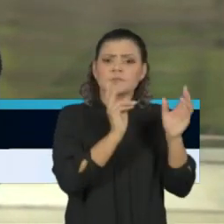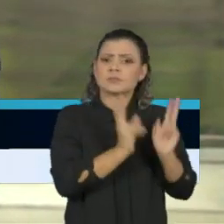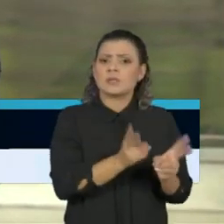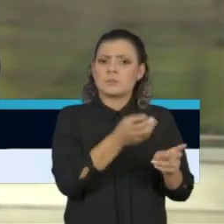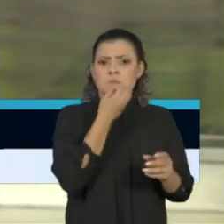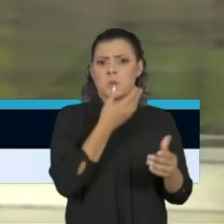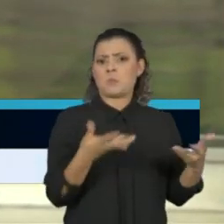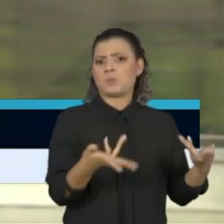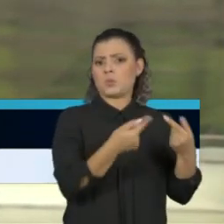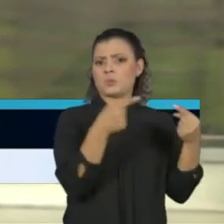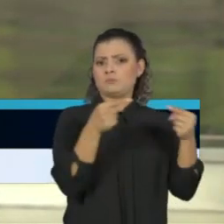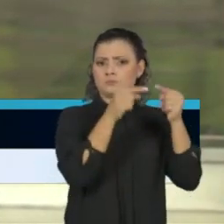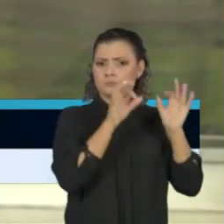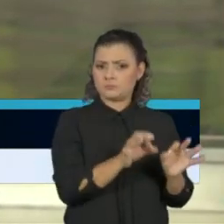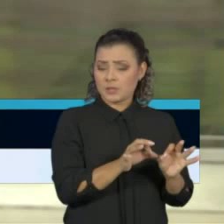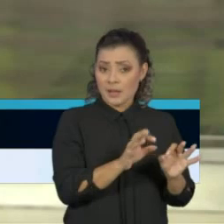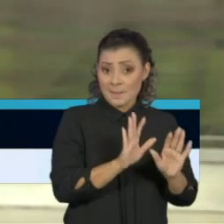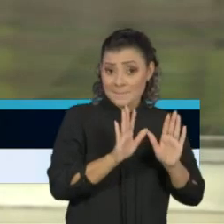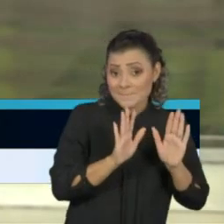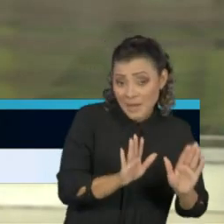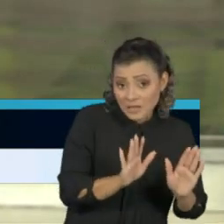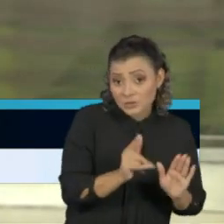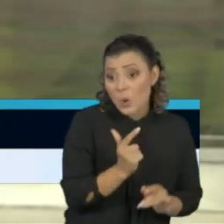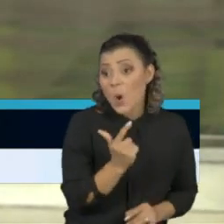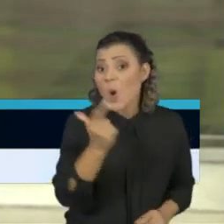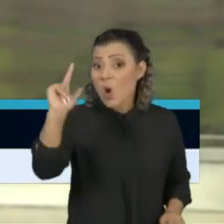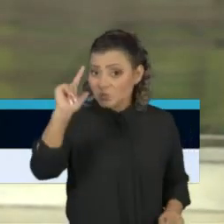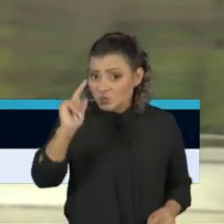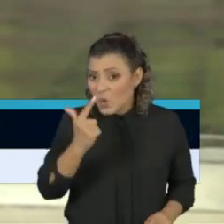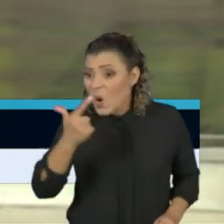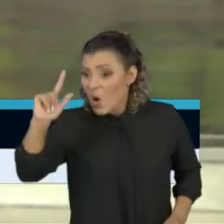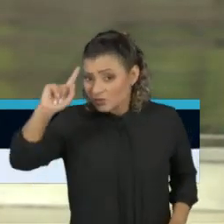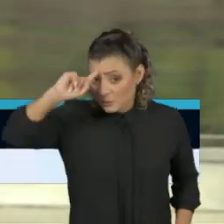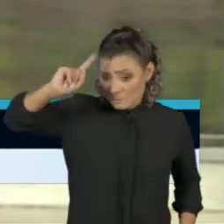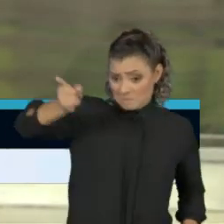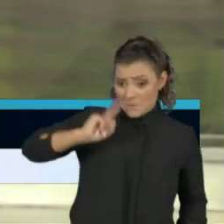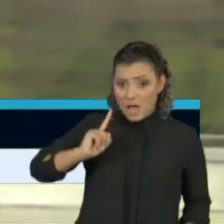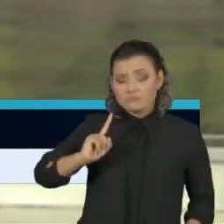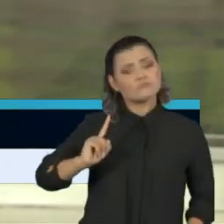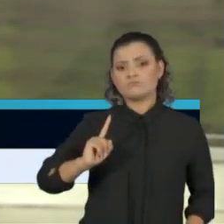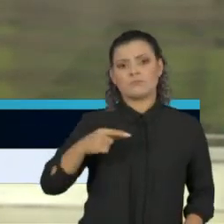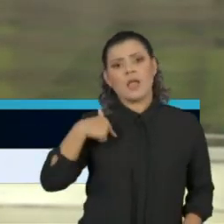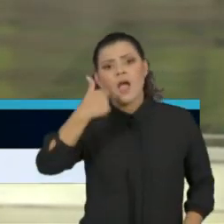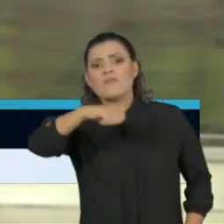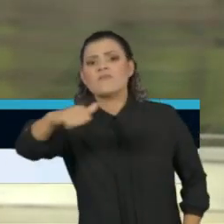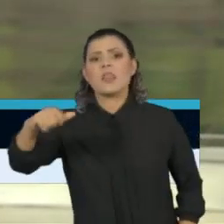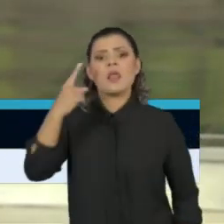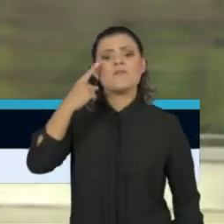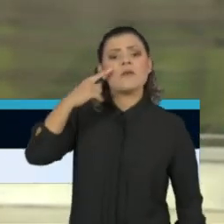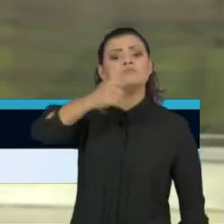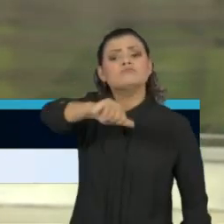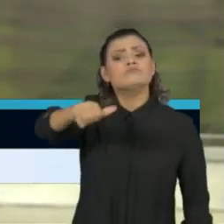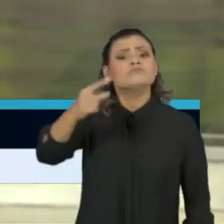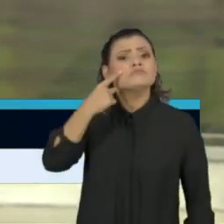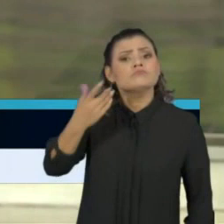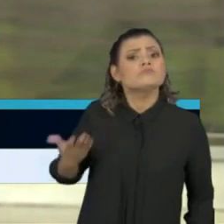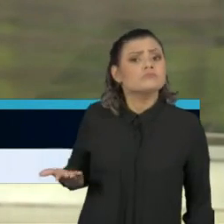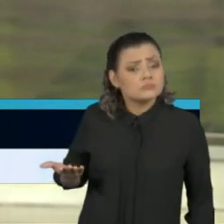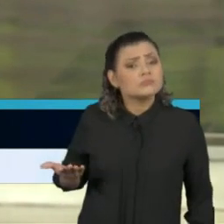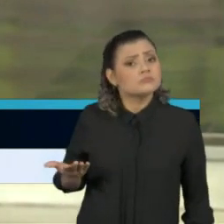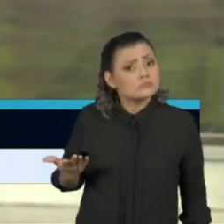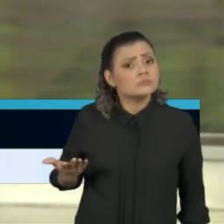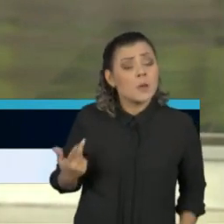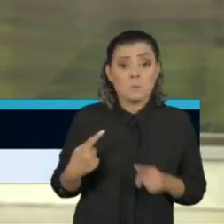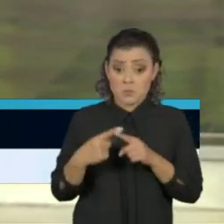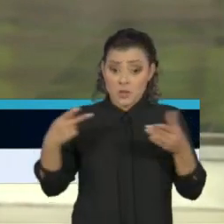comunicação, mas de outra ordem. As de outra ordem nós vamos sempre avaliar. E o nosso pressuposto é